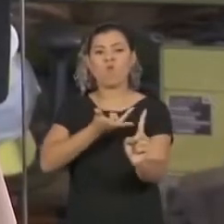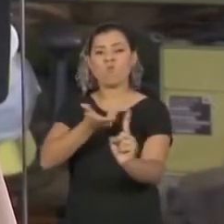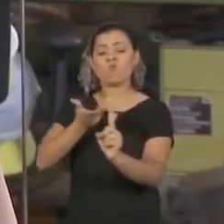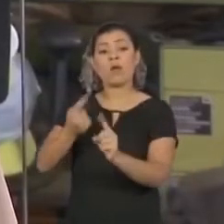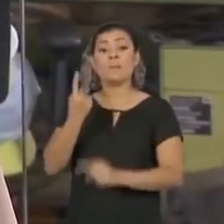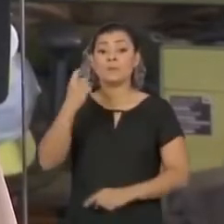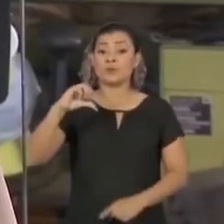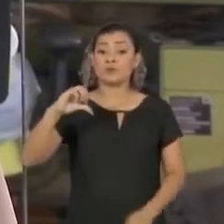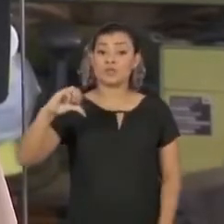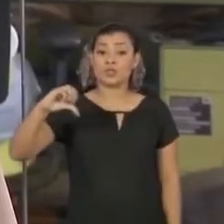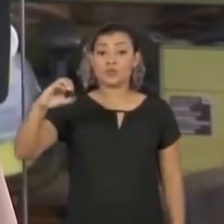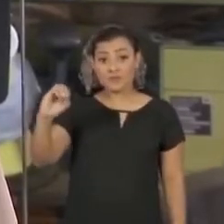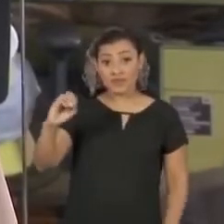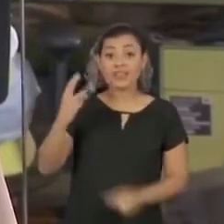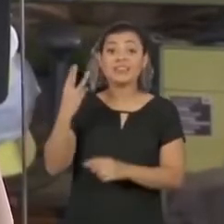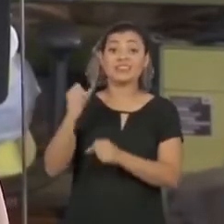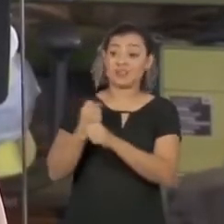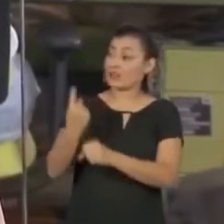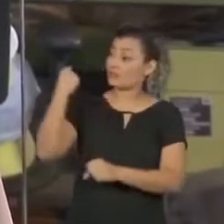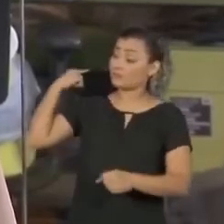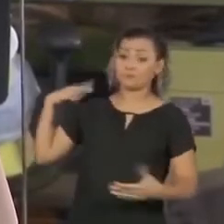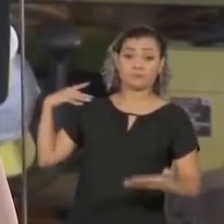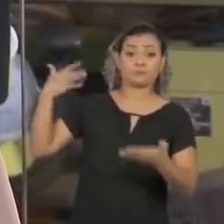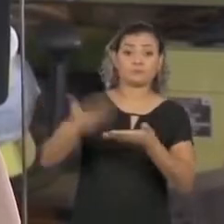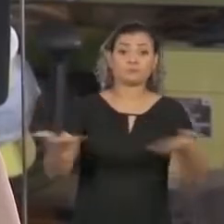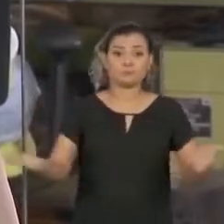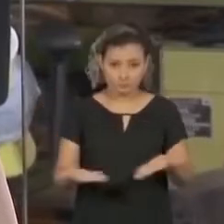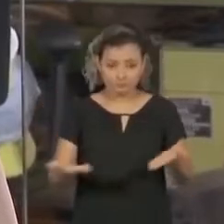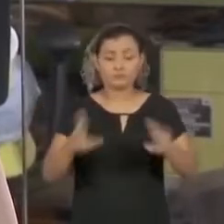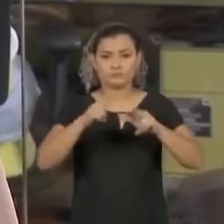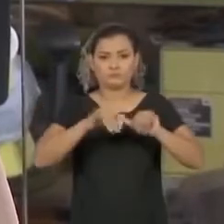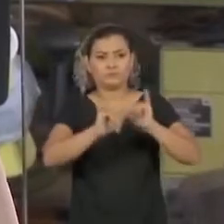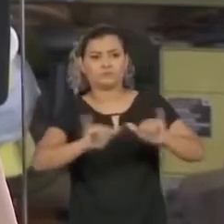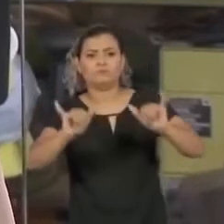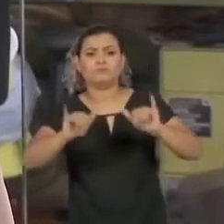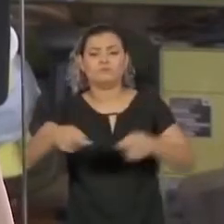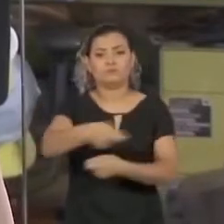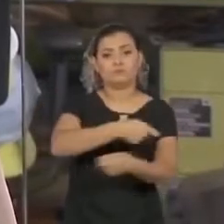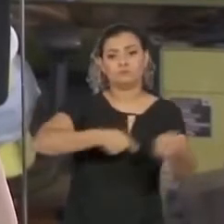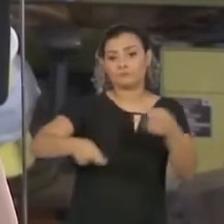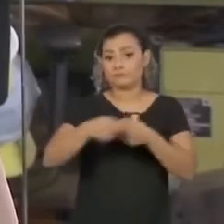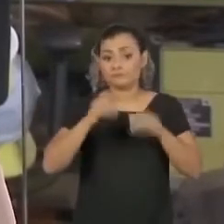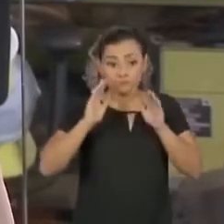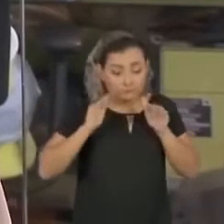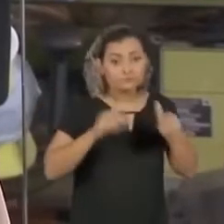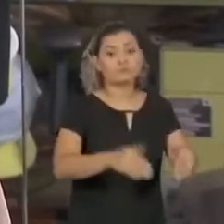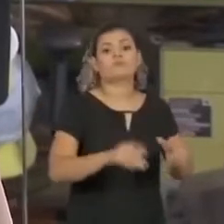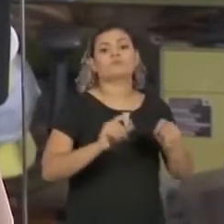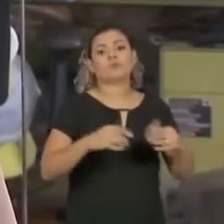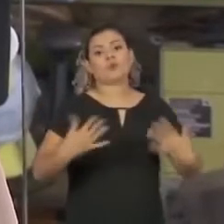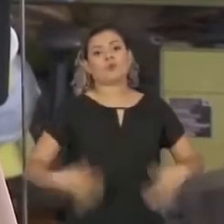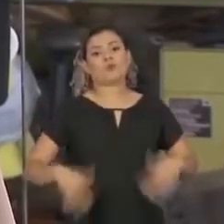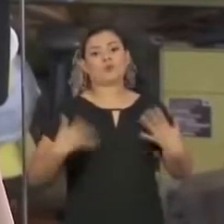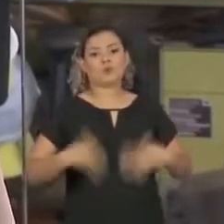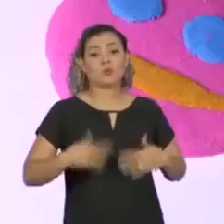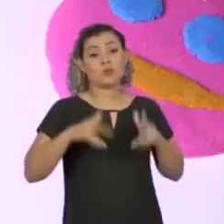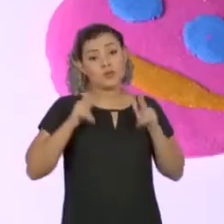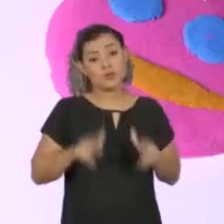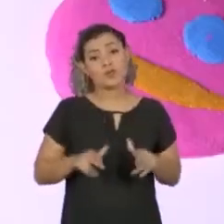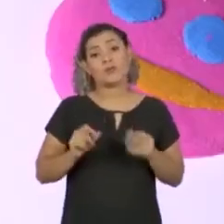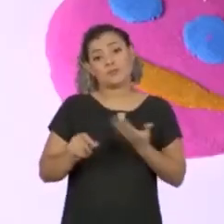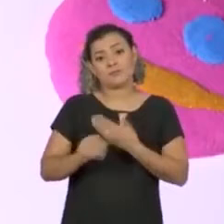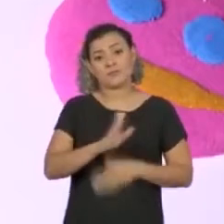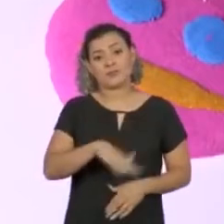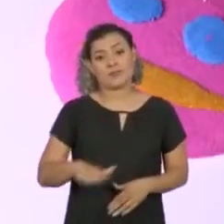1990 há 30 anos e prevê abusividade da mensagem comercial que é voltada para um público vulnerável como é o